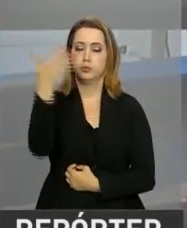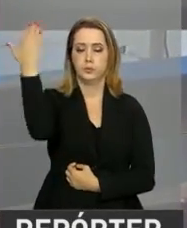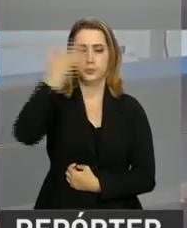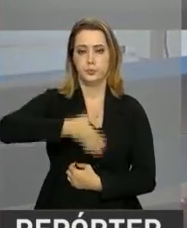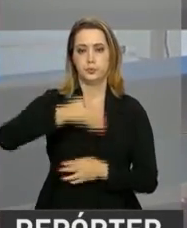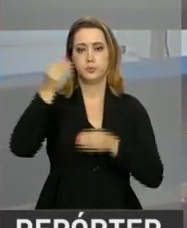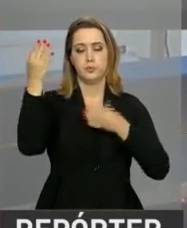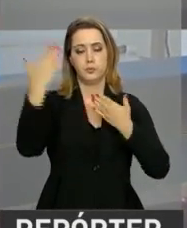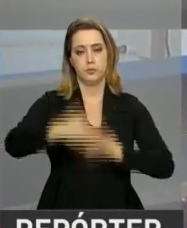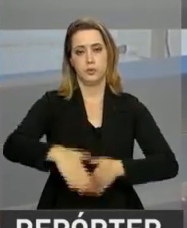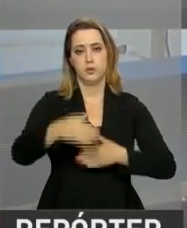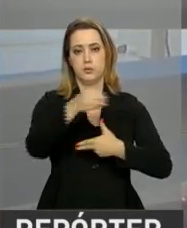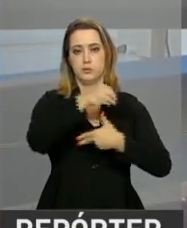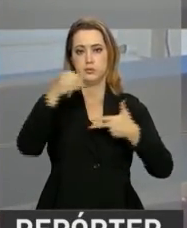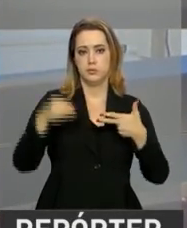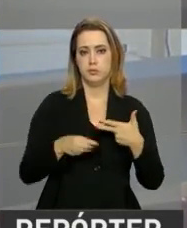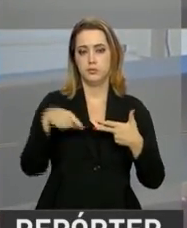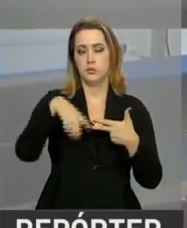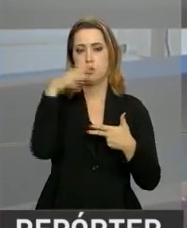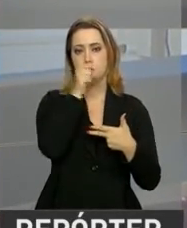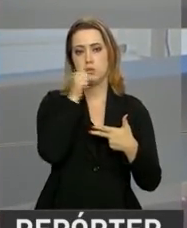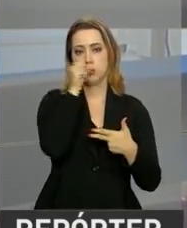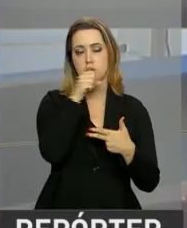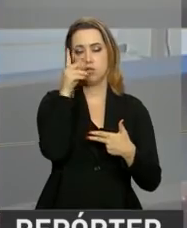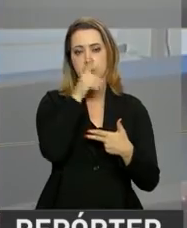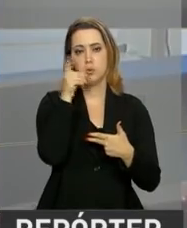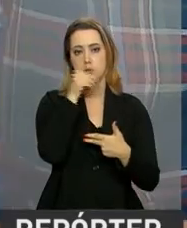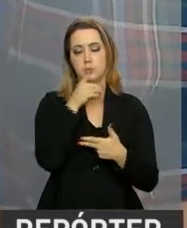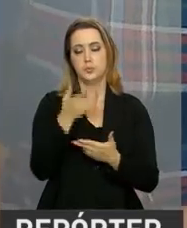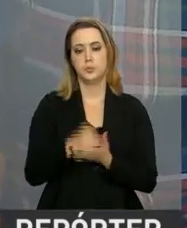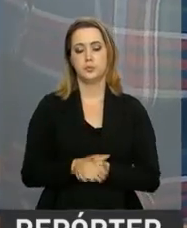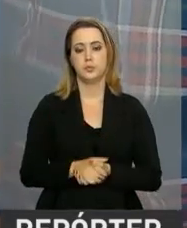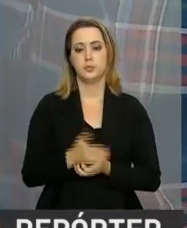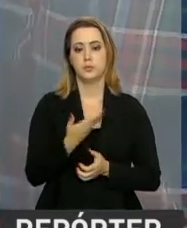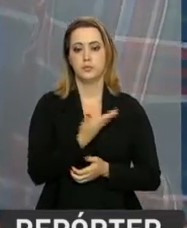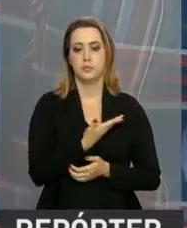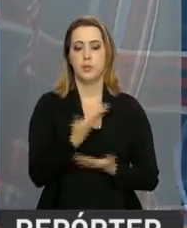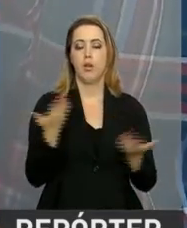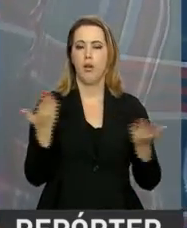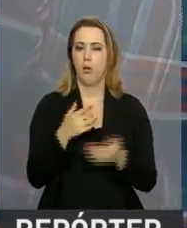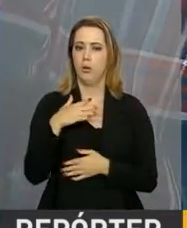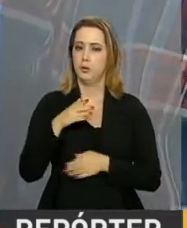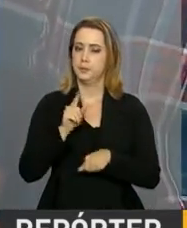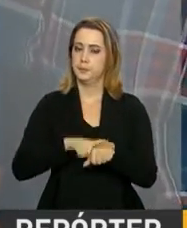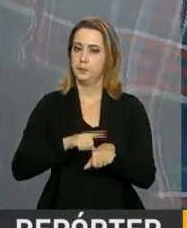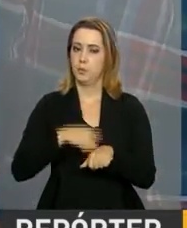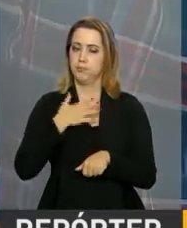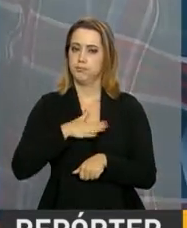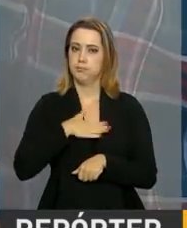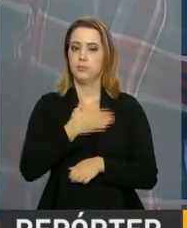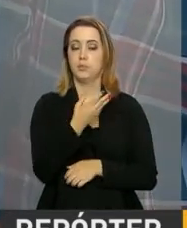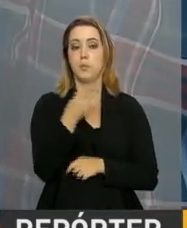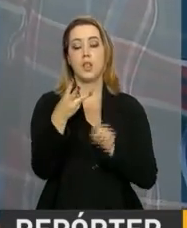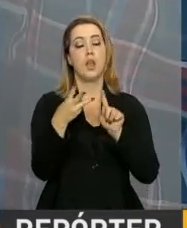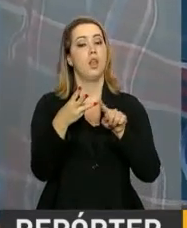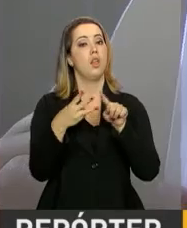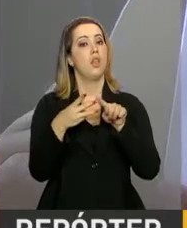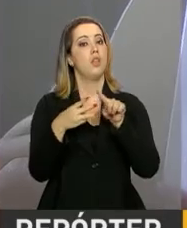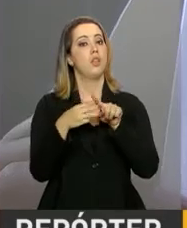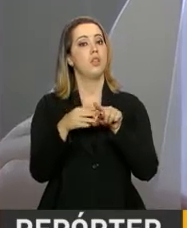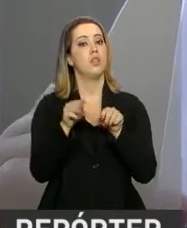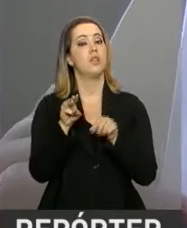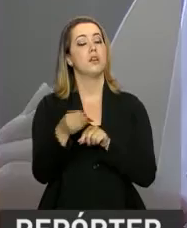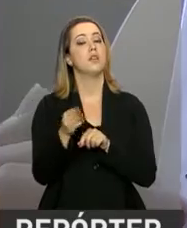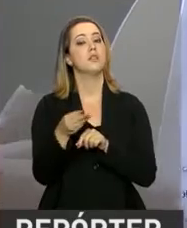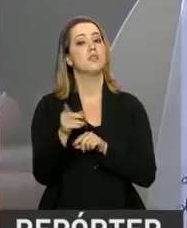ea dica dos professores agora é relaxar três minutos esse é o tempo médio que